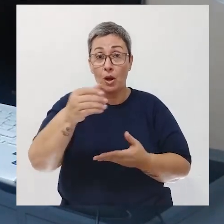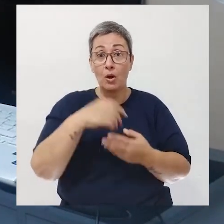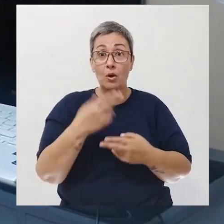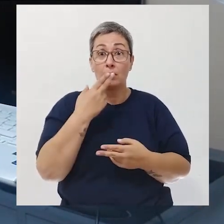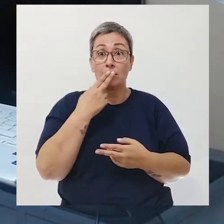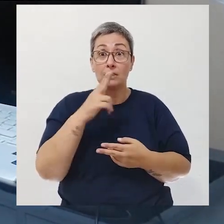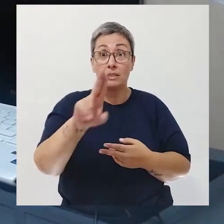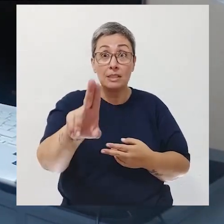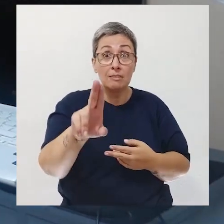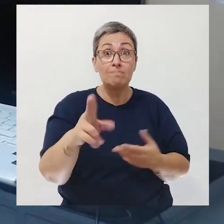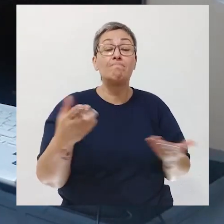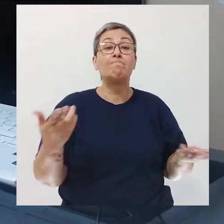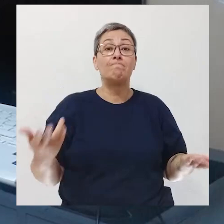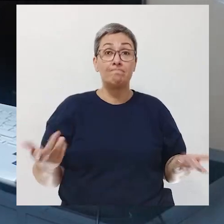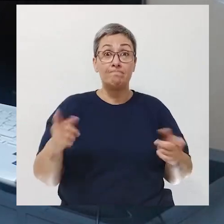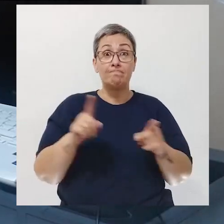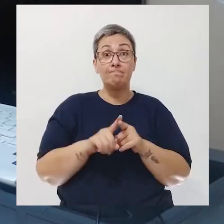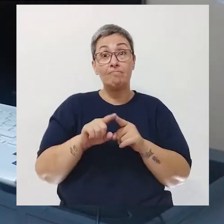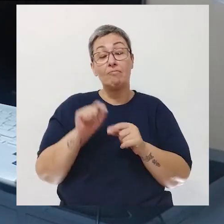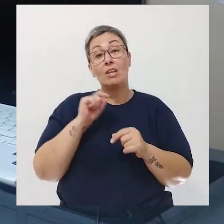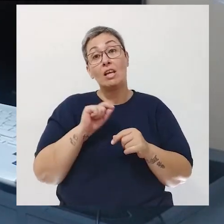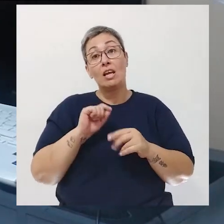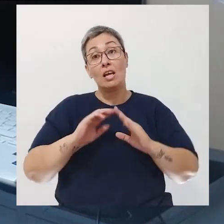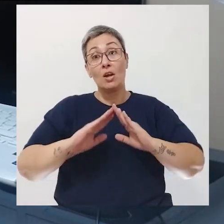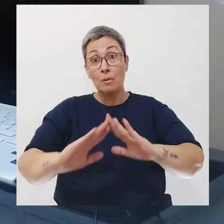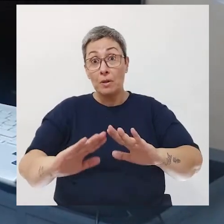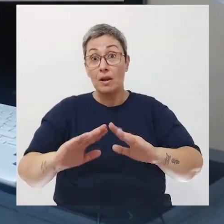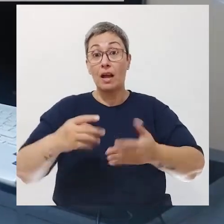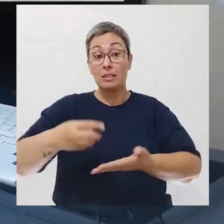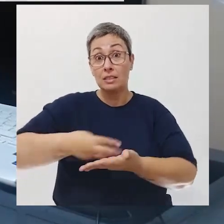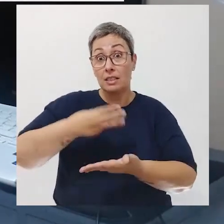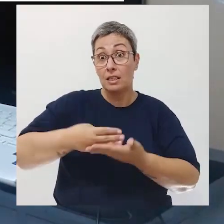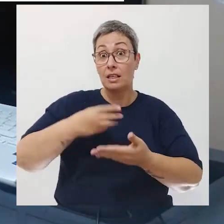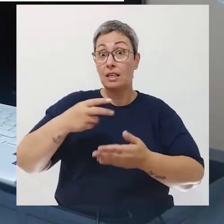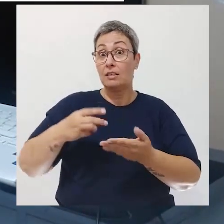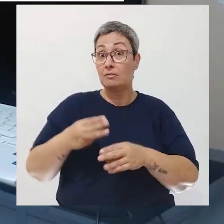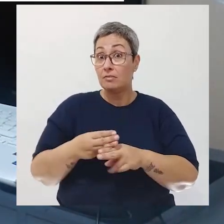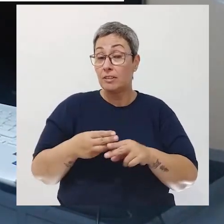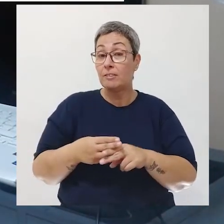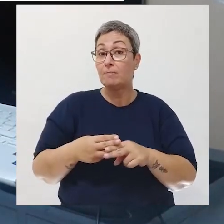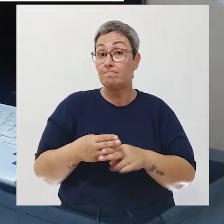compartilhando cigarro, compartilhando talher?